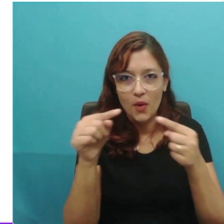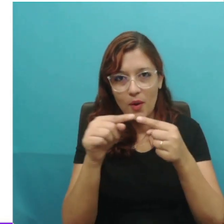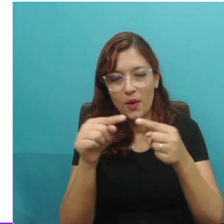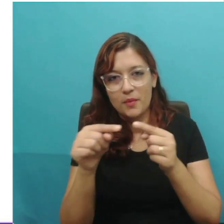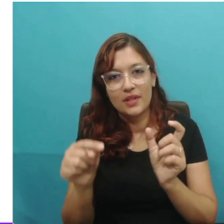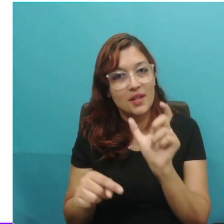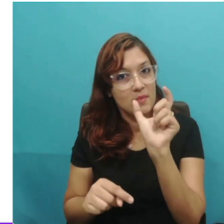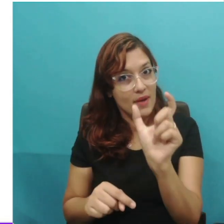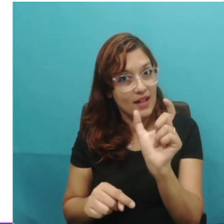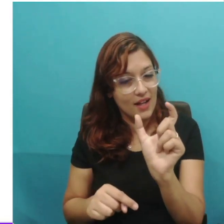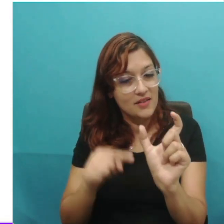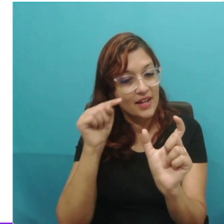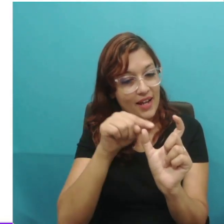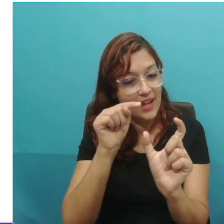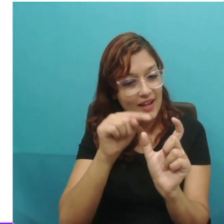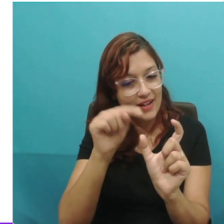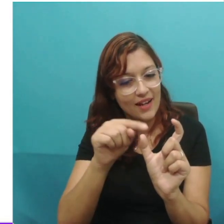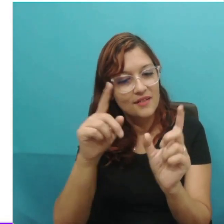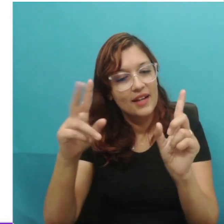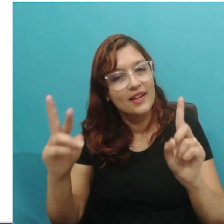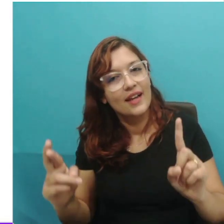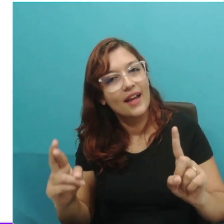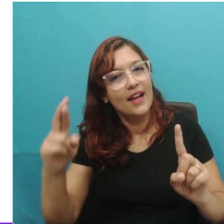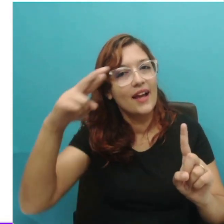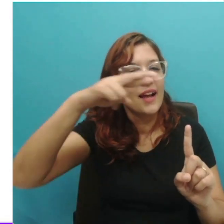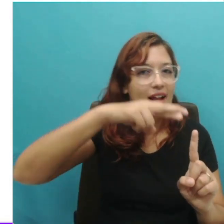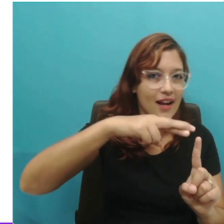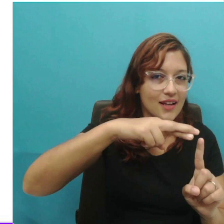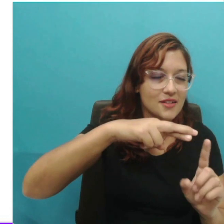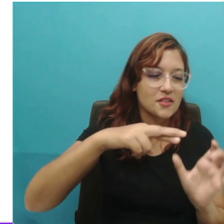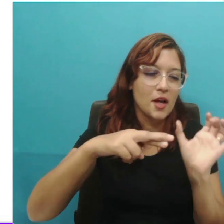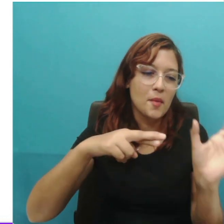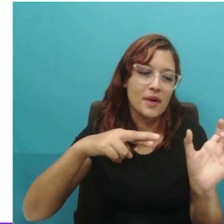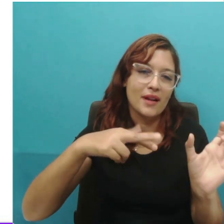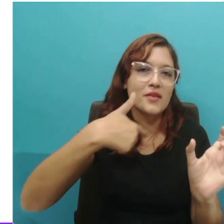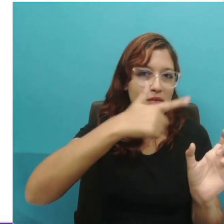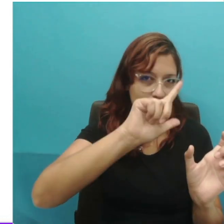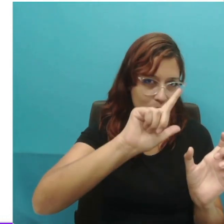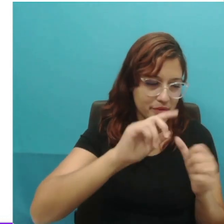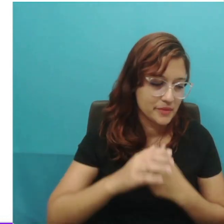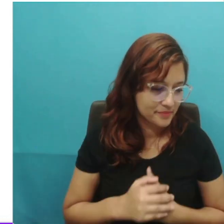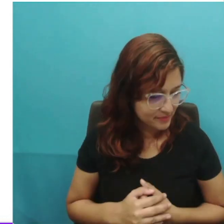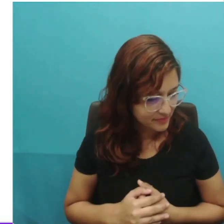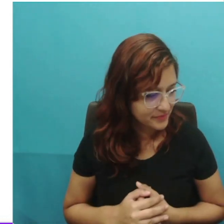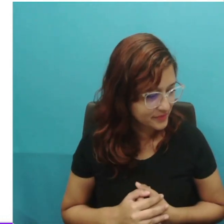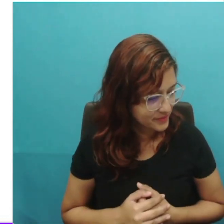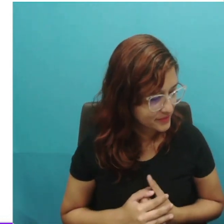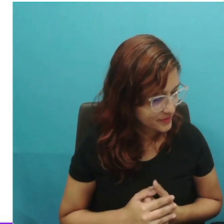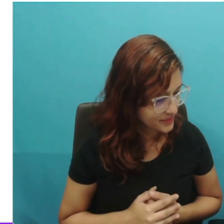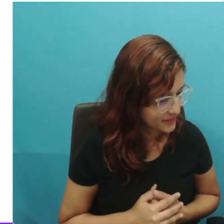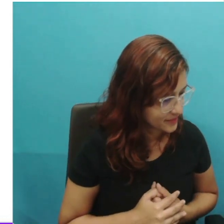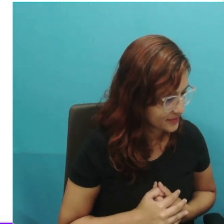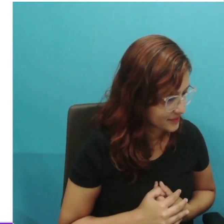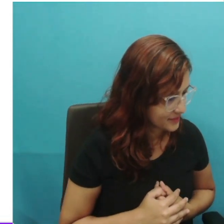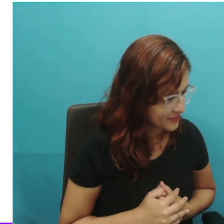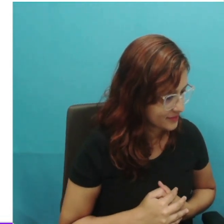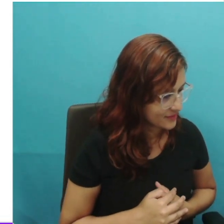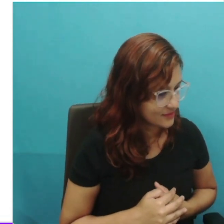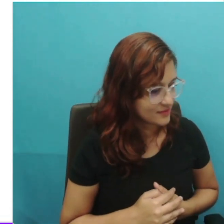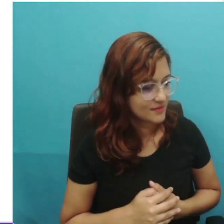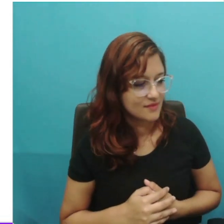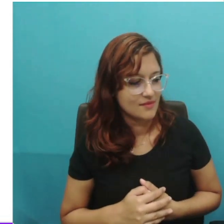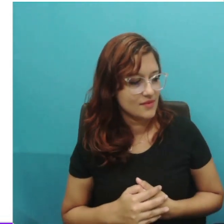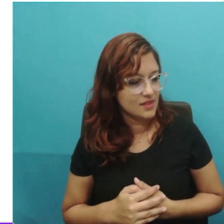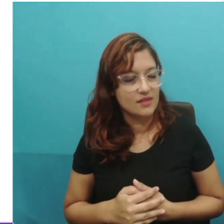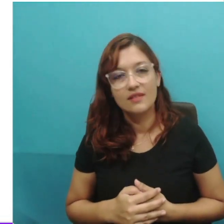Pronomes relativos são aqueles que se relacionam ou se remetem a uma outra